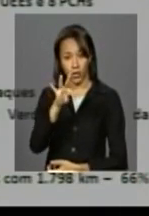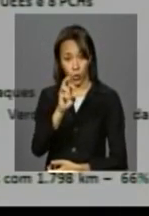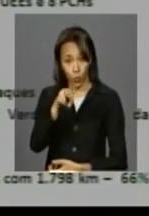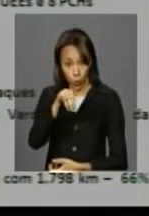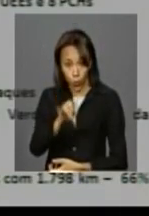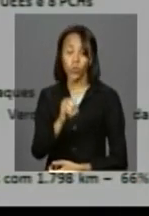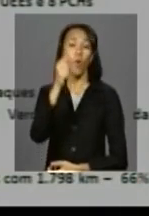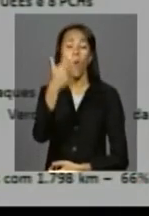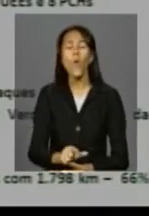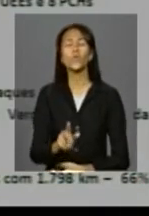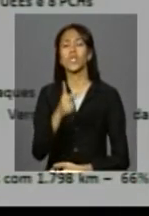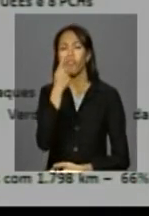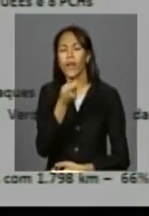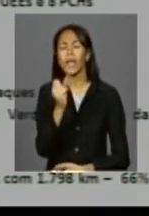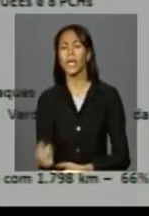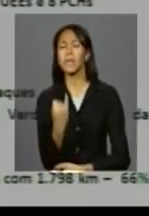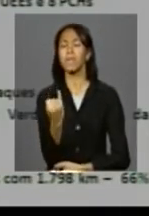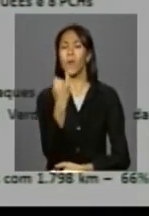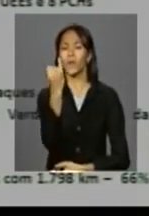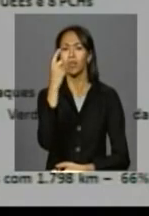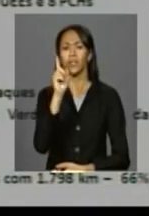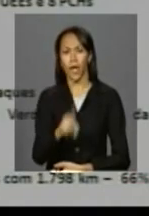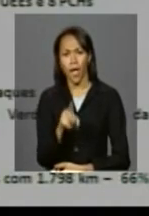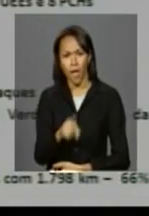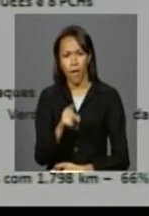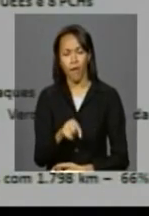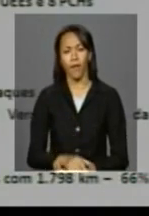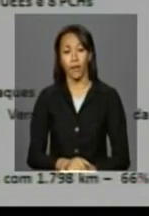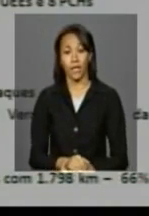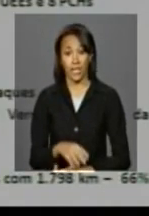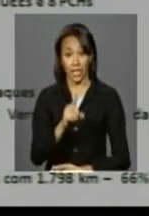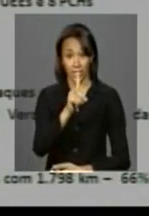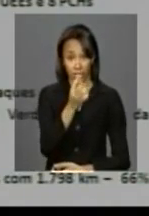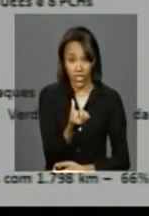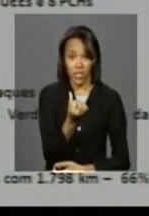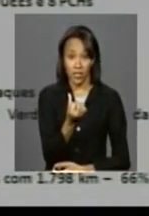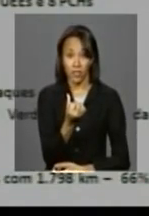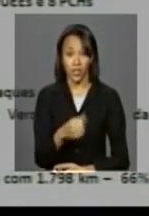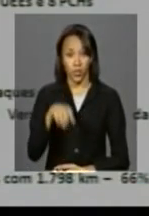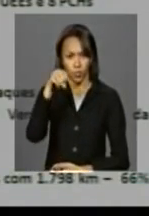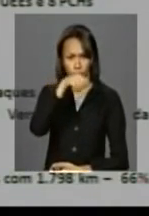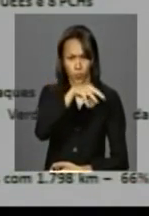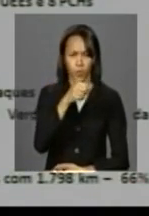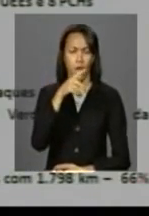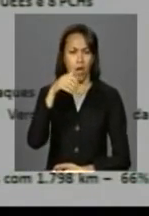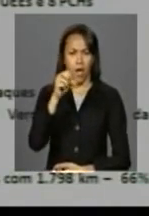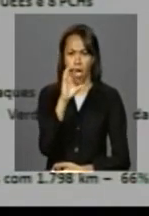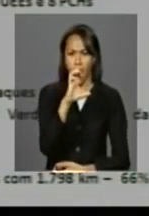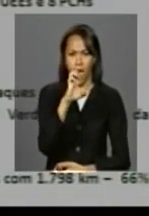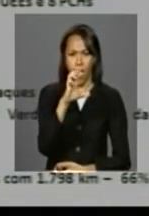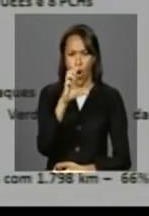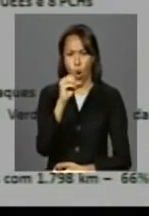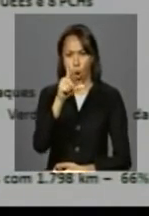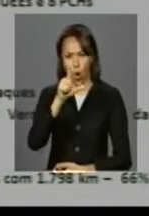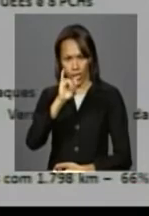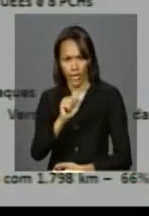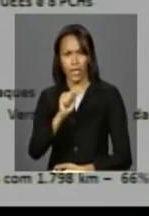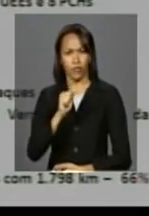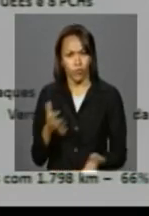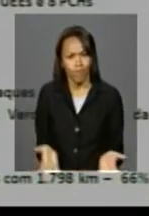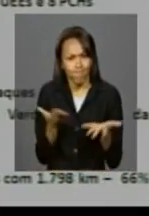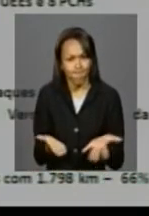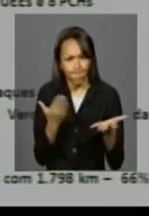uma outra coisa importante é a entrada em operação de 16 usinas eólicas. Nós estamos ampliando a participação eólica na